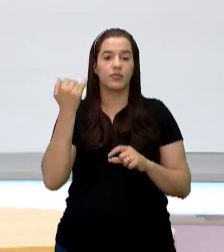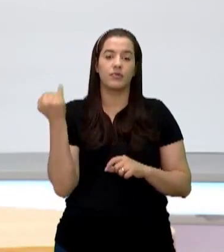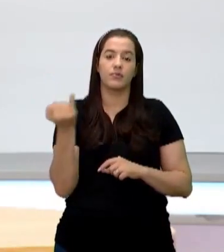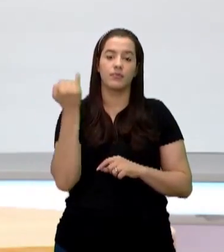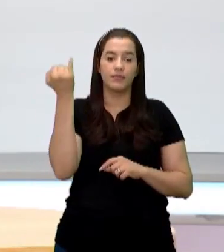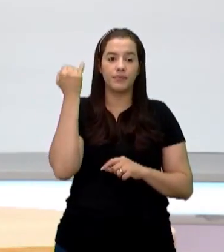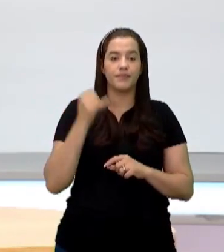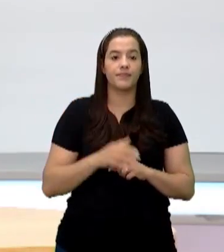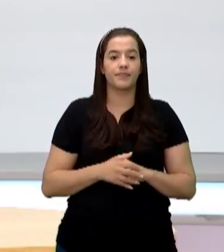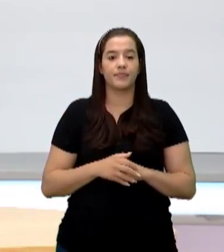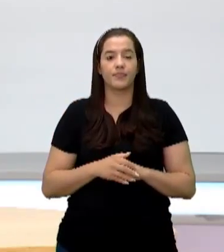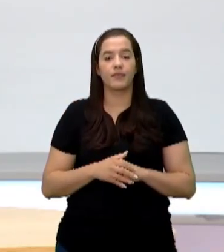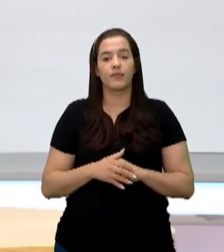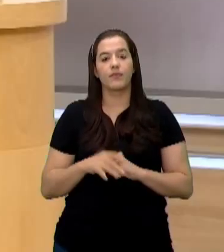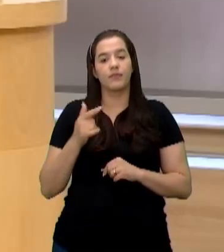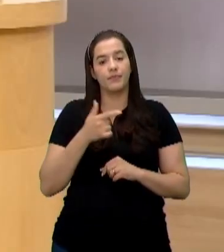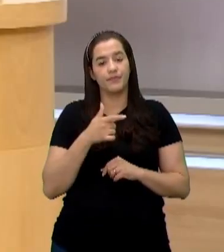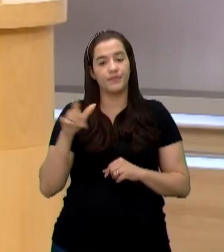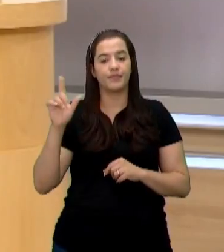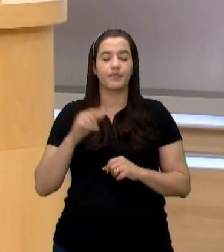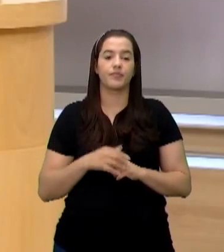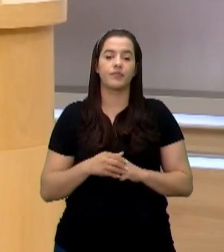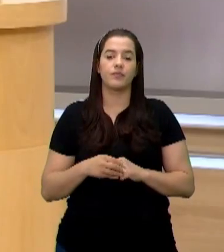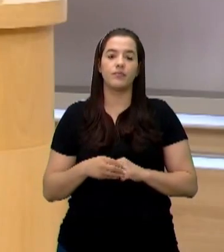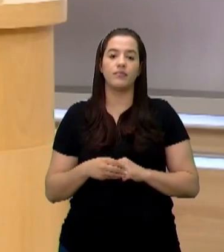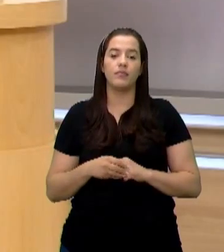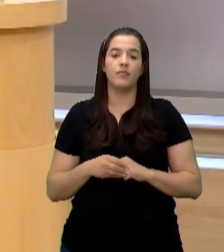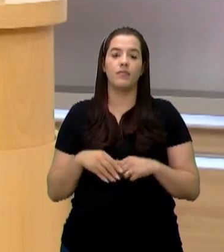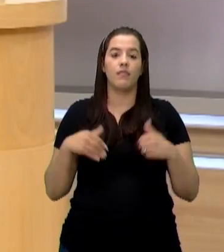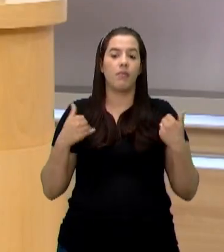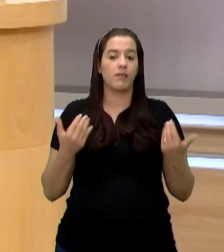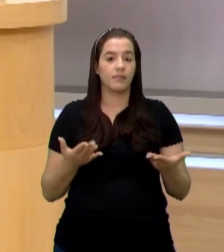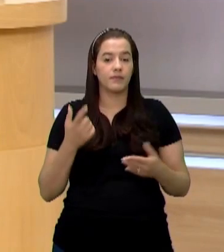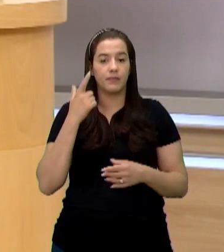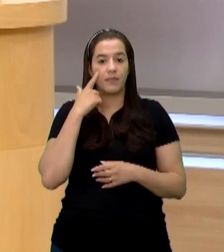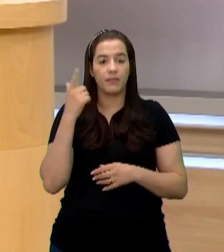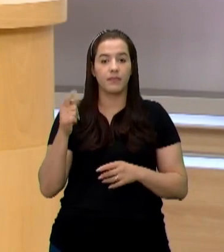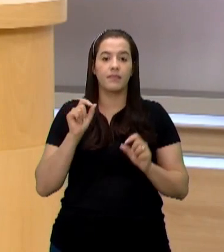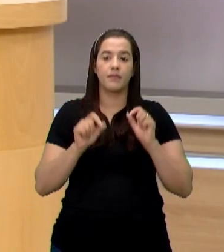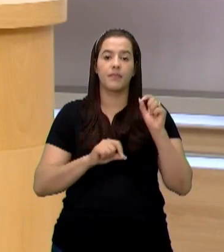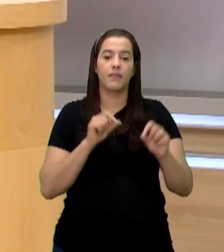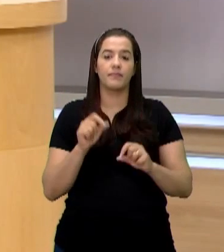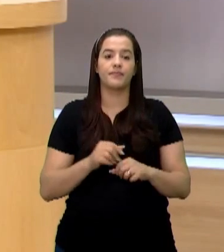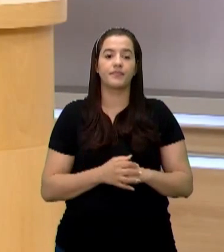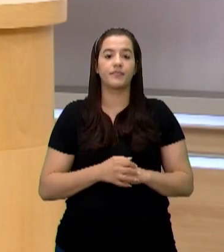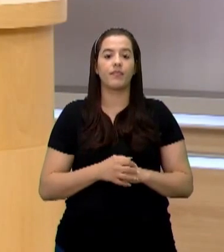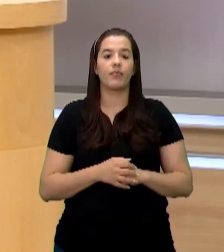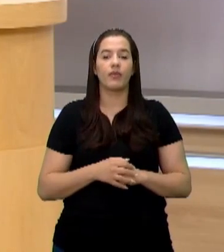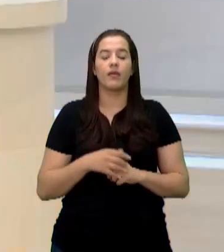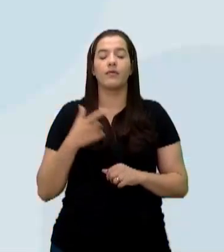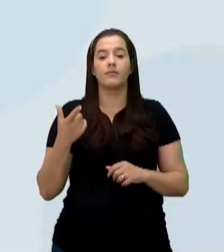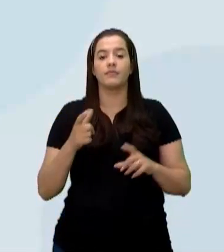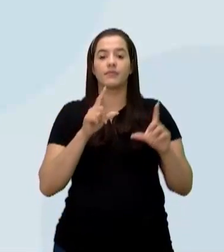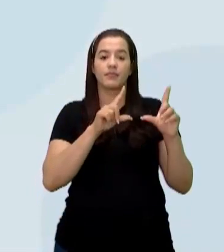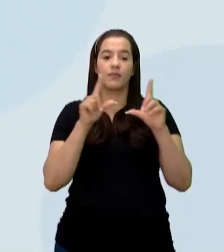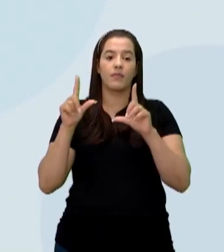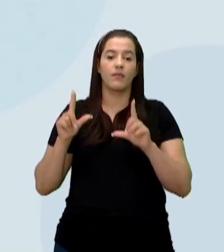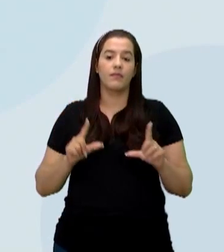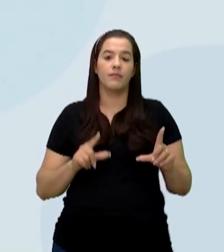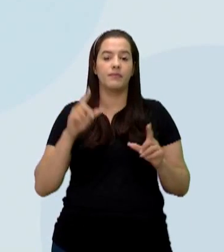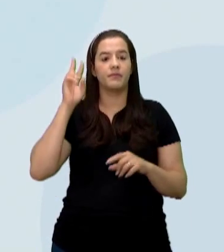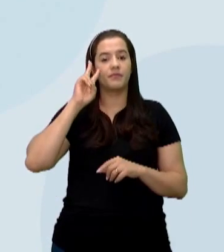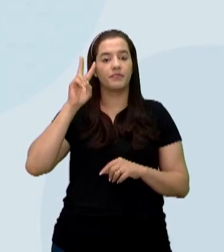importante. O próximo agora, próximo texto. E aí, Elaine, aqui nós temos uma história em quadrinhos. Uma história em